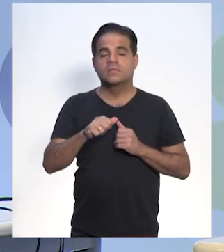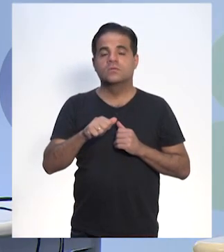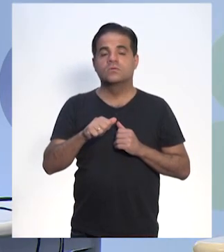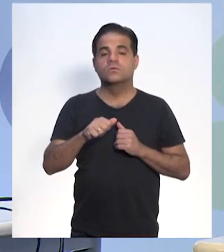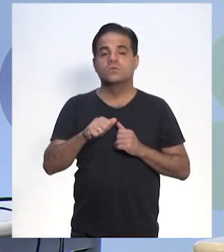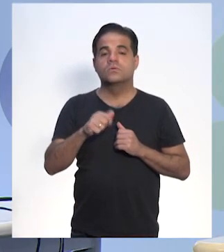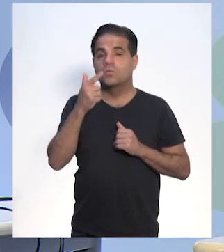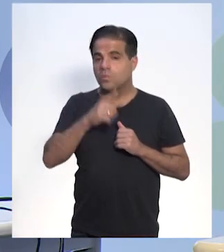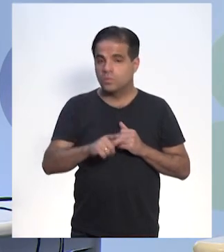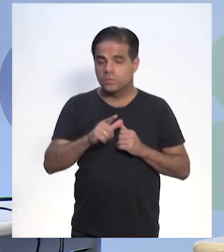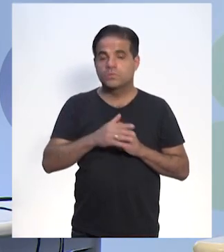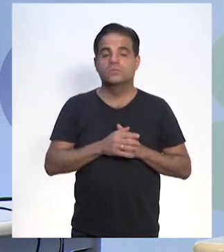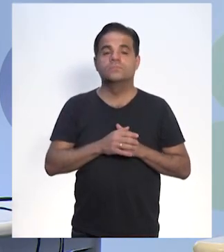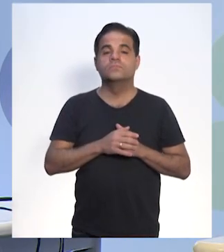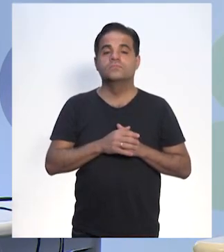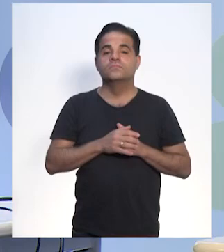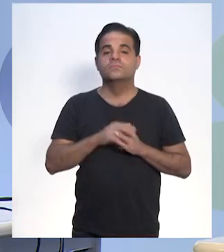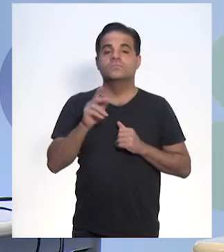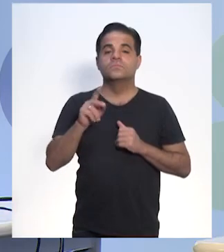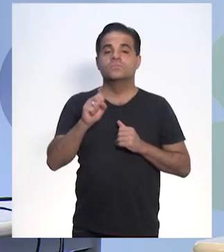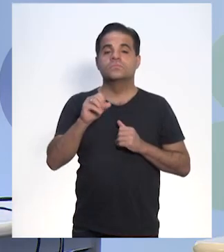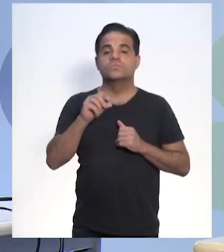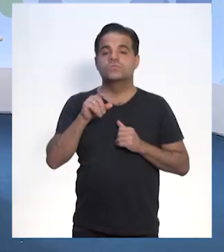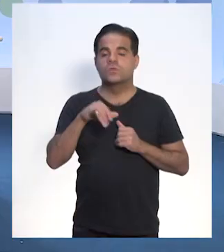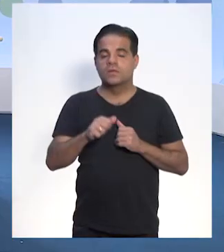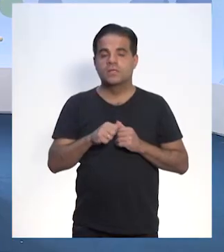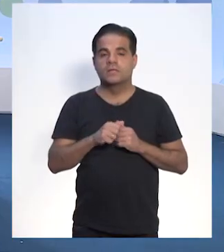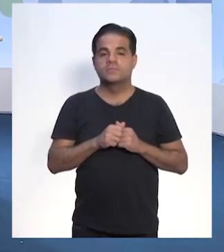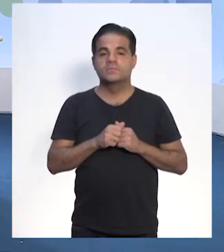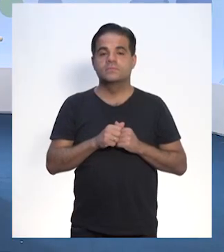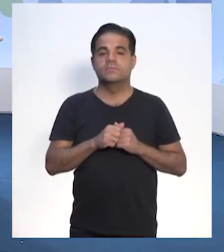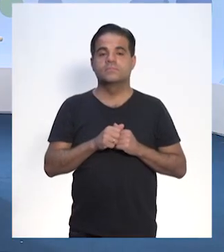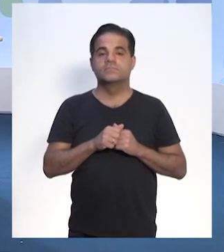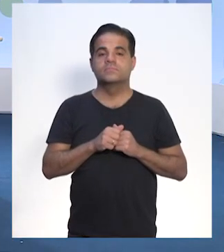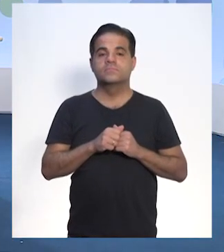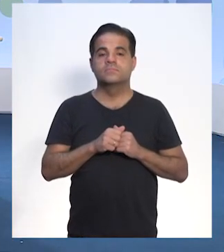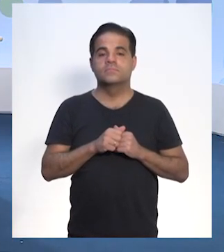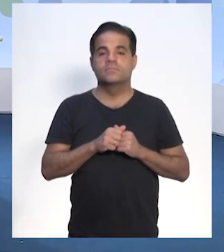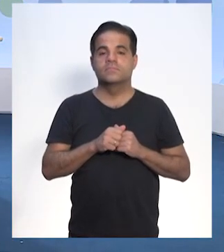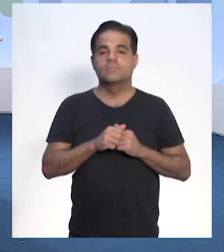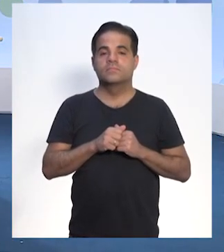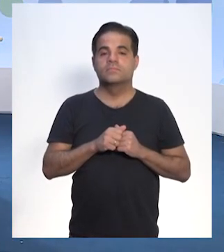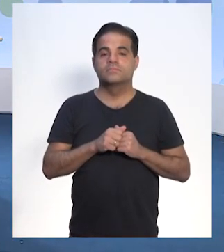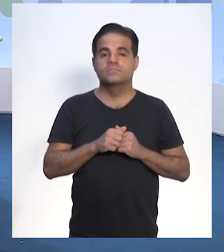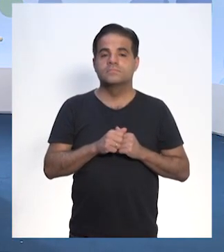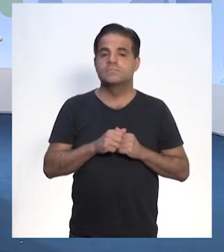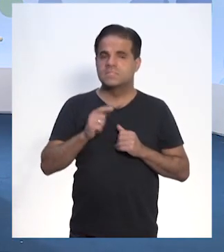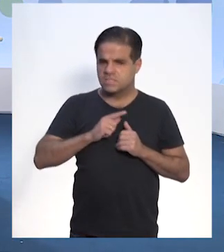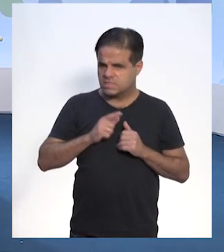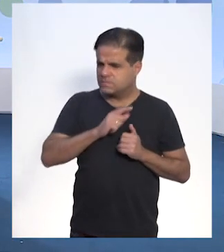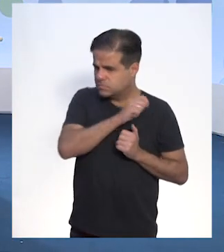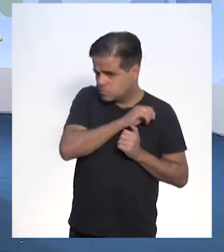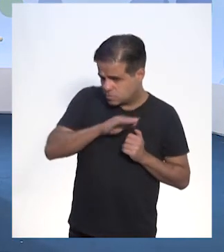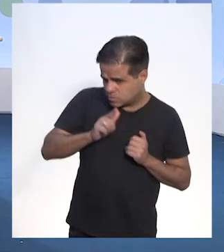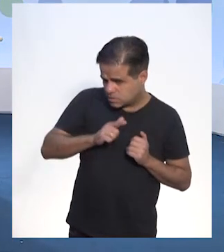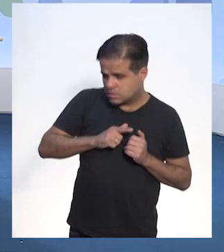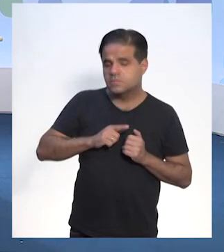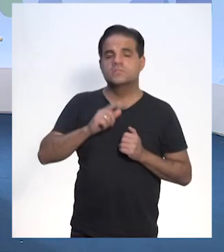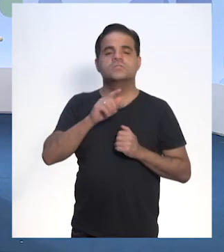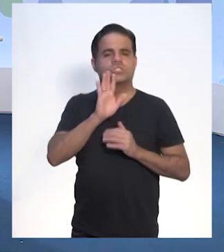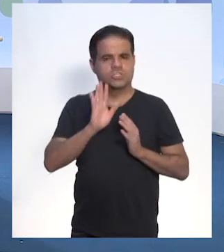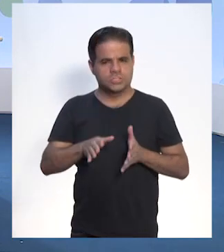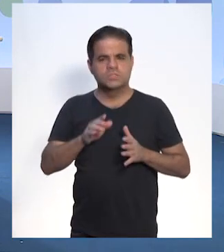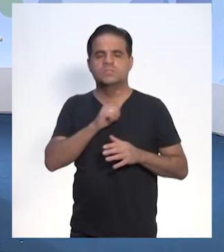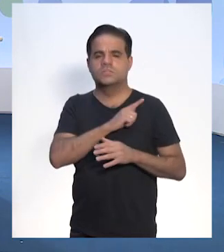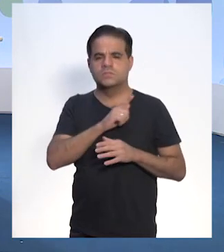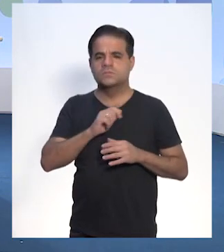alguém lembrou também? Pro Sônia. O que mais? Os alunos. Tivemos alunos participando? Aluna Gabriele,